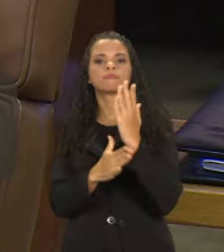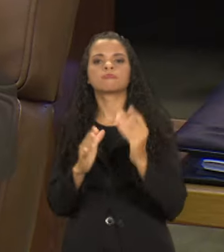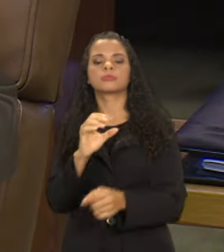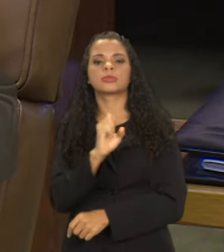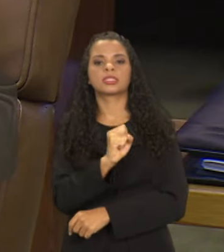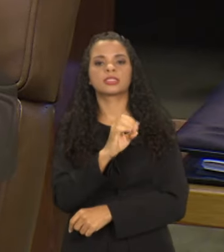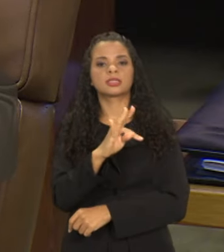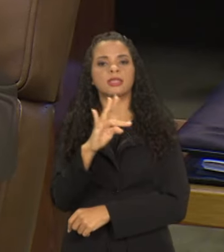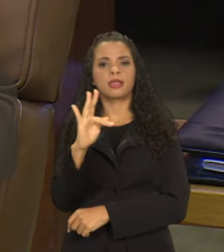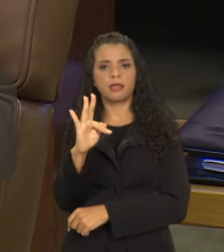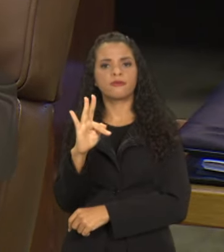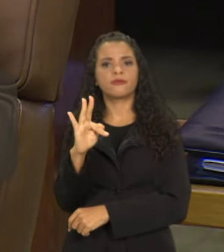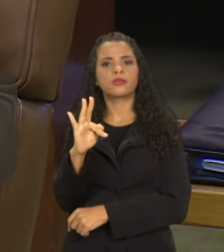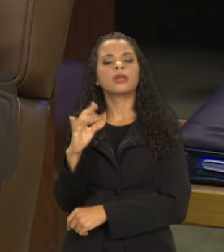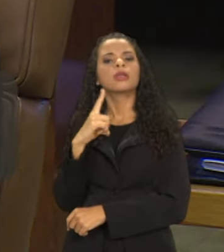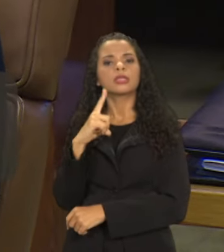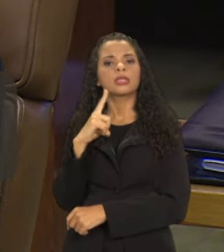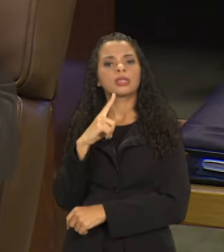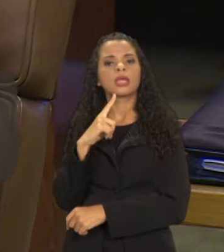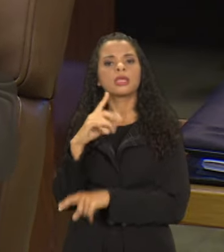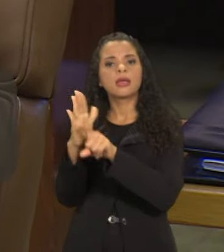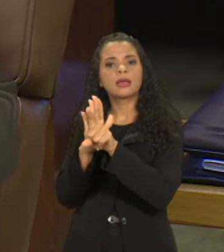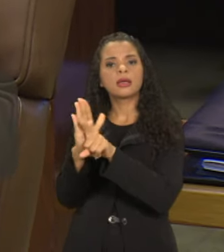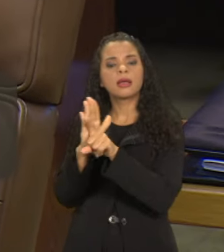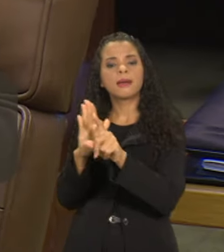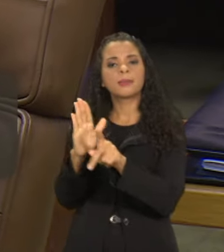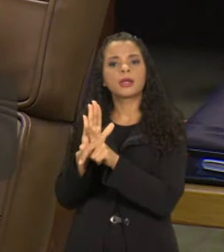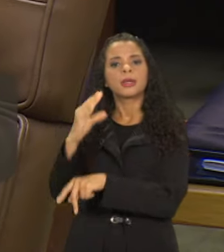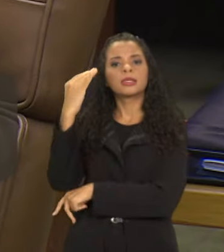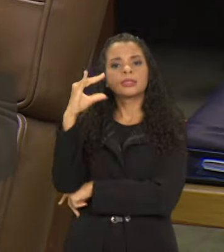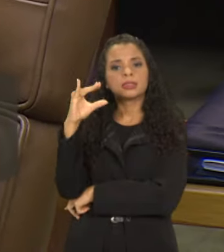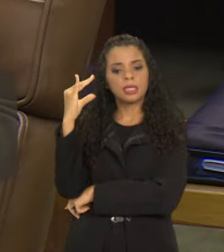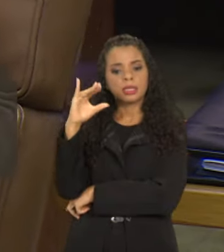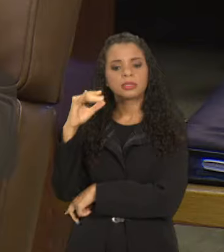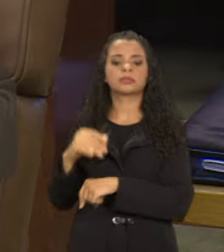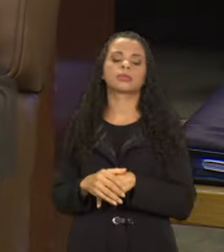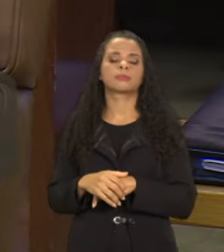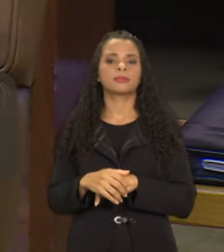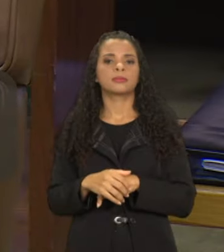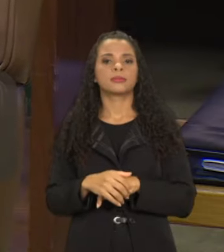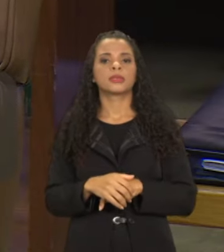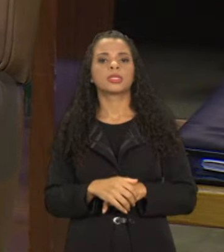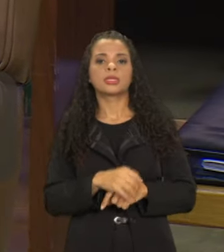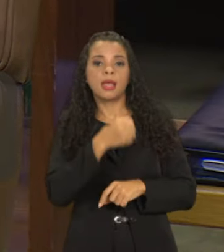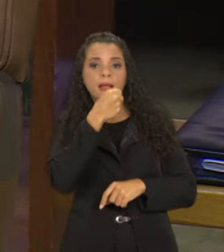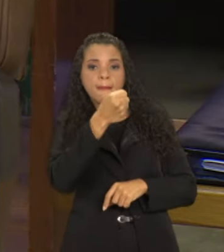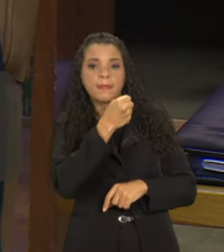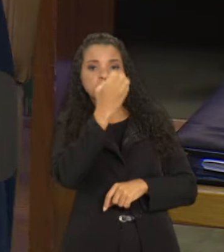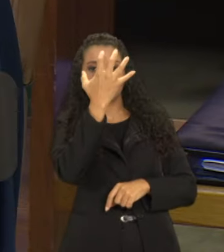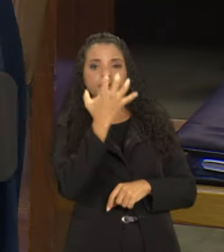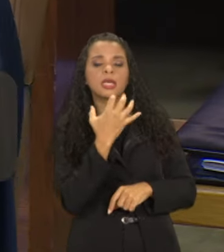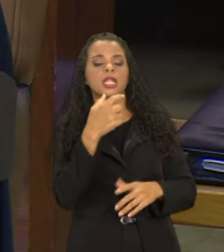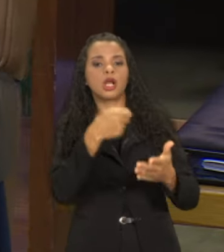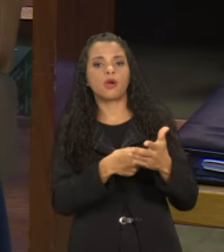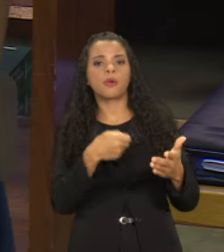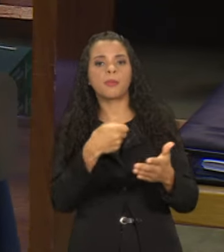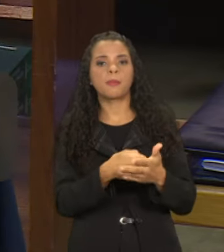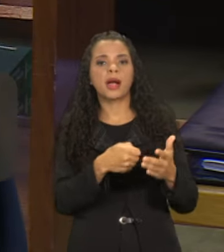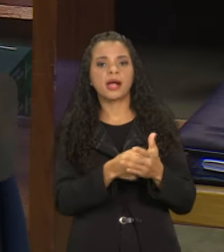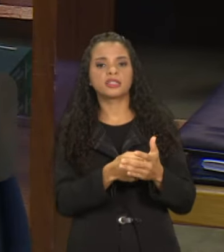ciência. E a imprensa séria combate as inverdades contra a vacina. As inverdades que